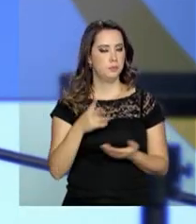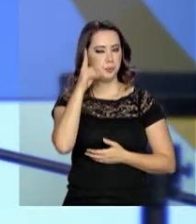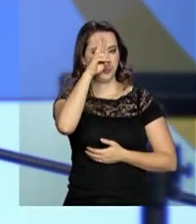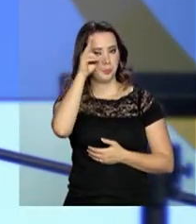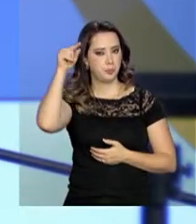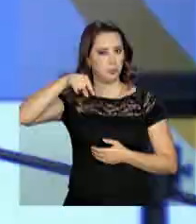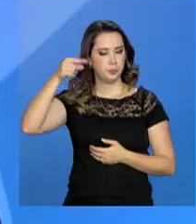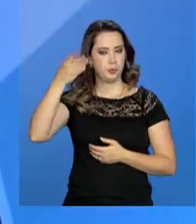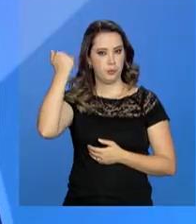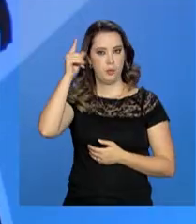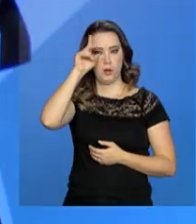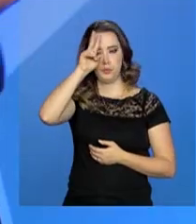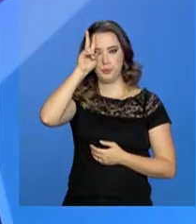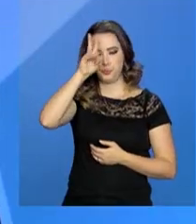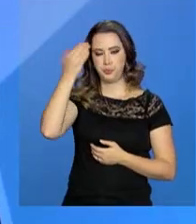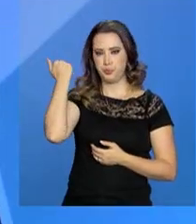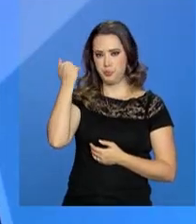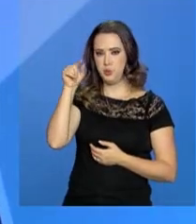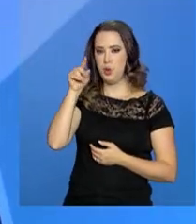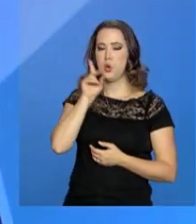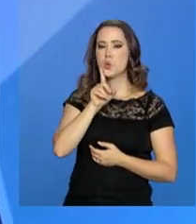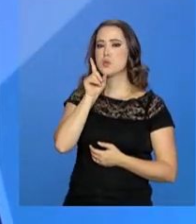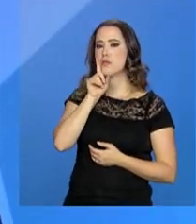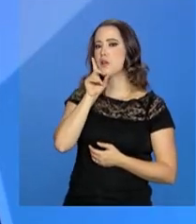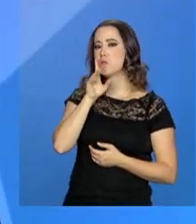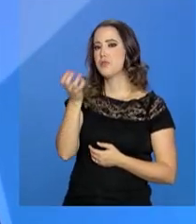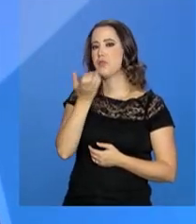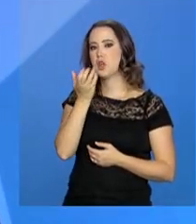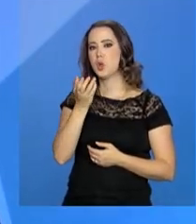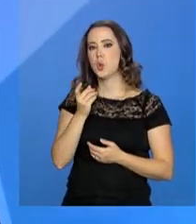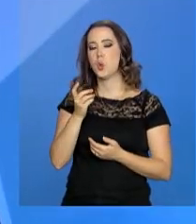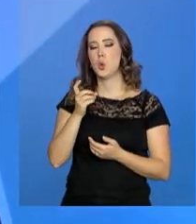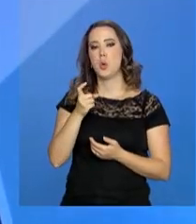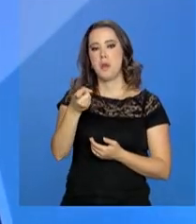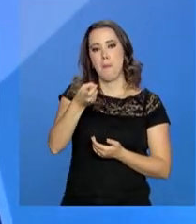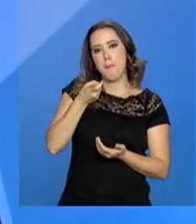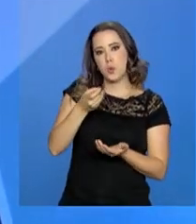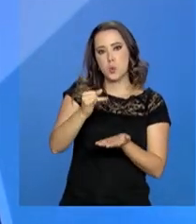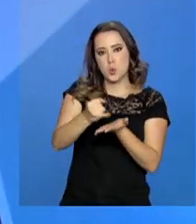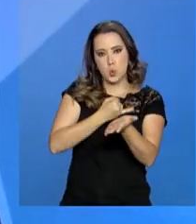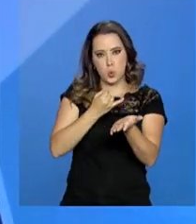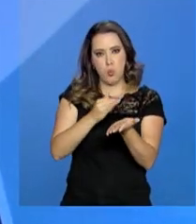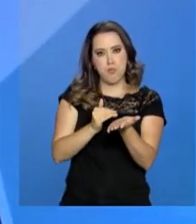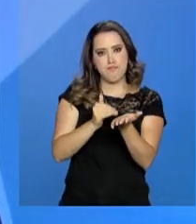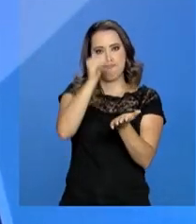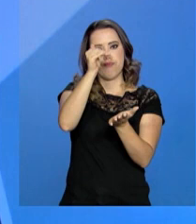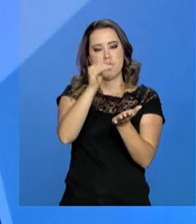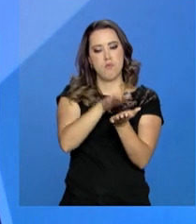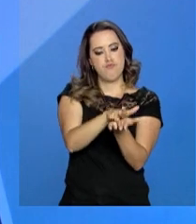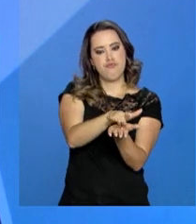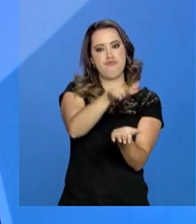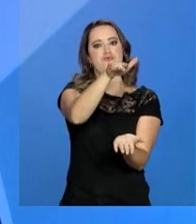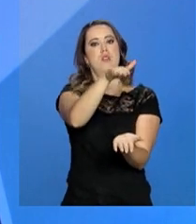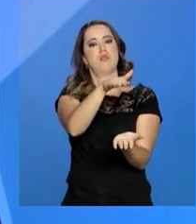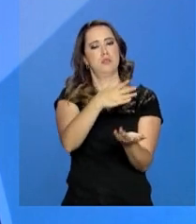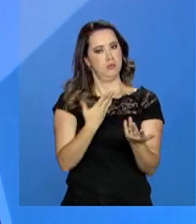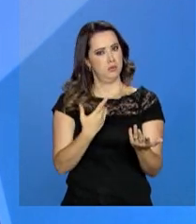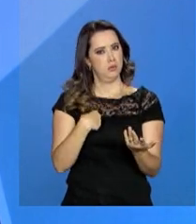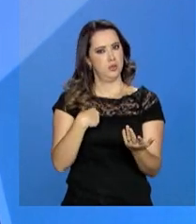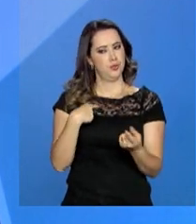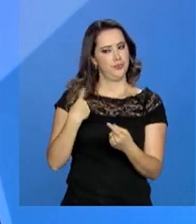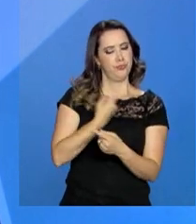a questão do aço, nós tivemos muitas reuniões, e nestas reuniões e contatos que o Itamaraty